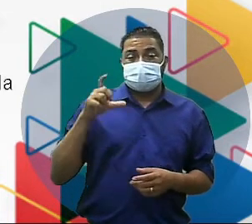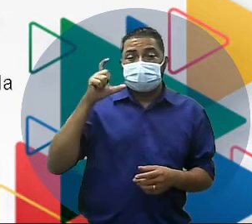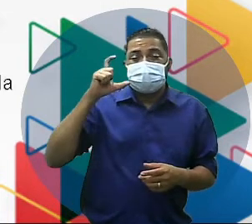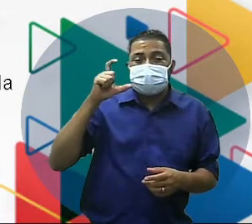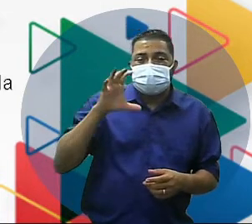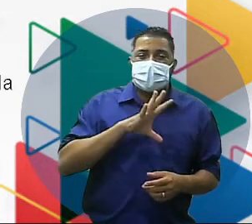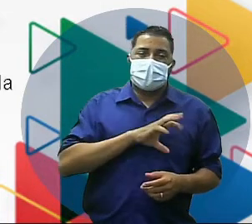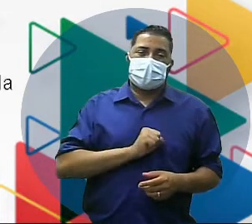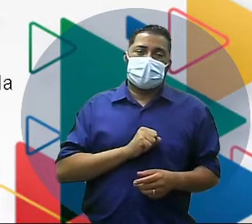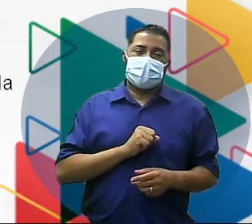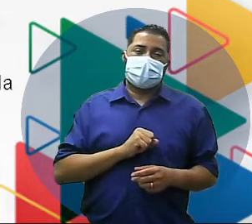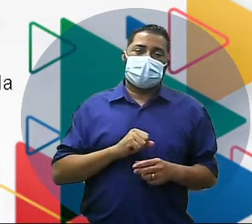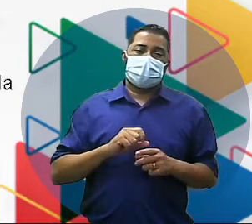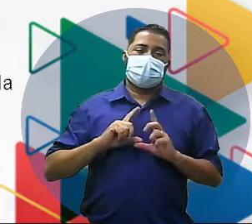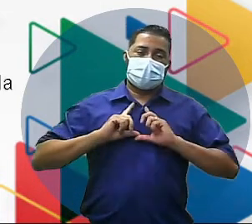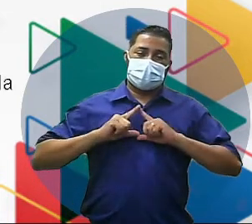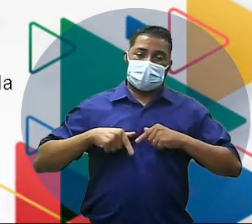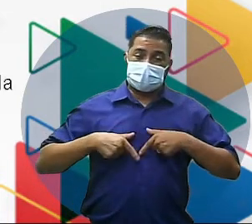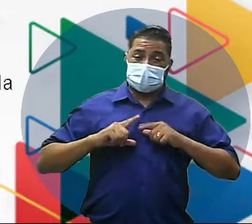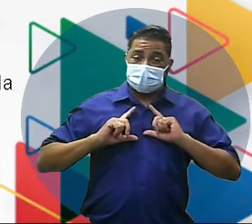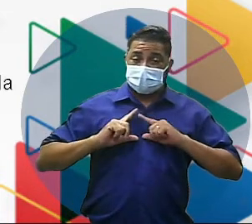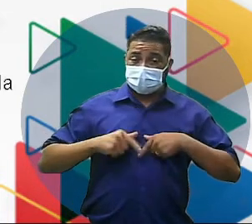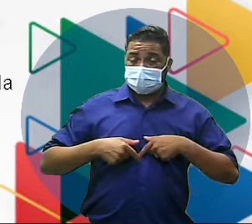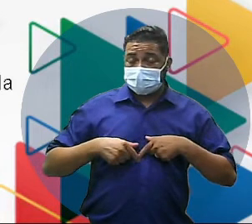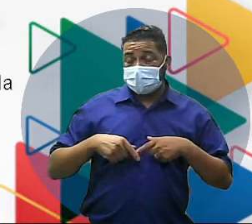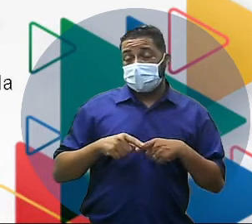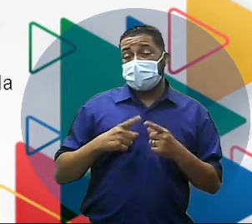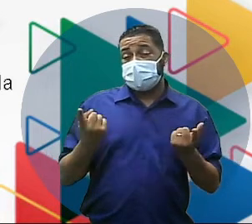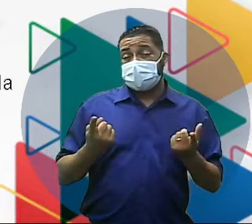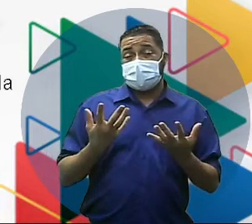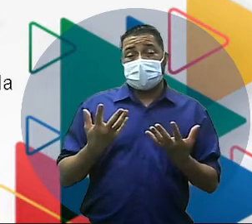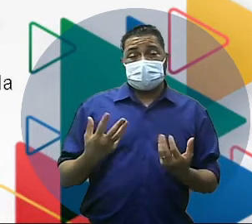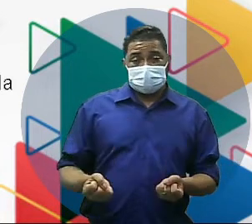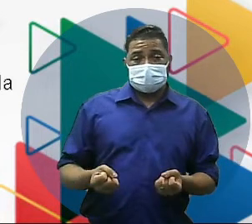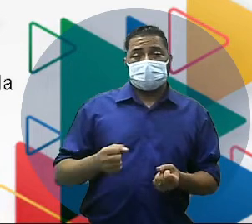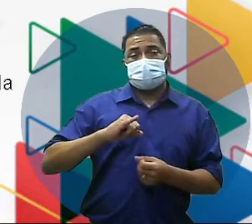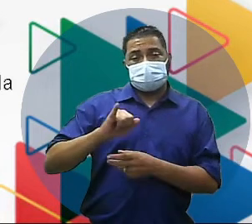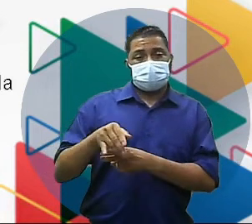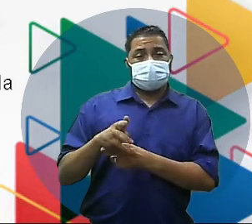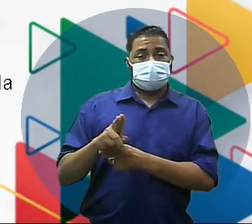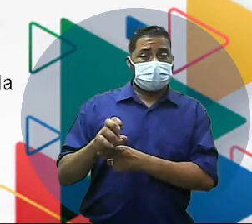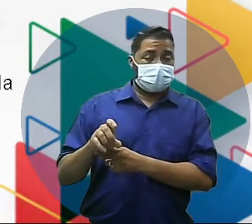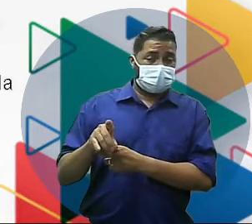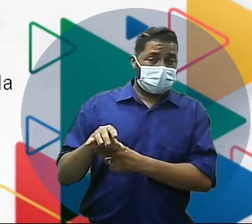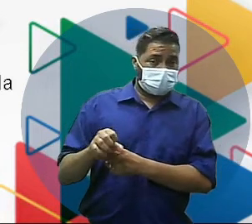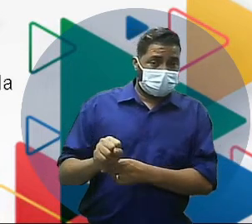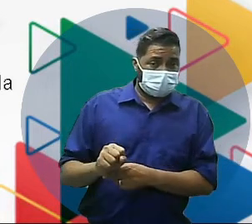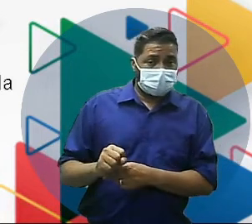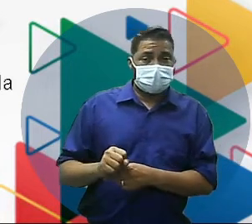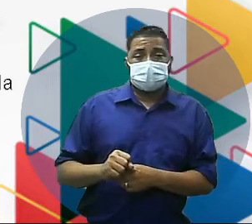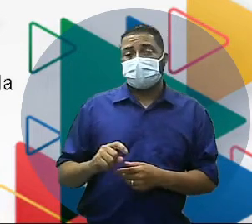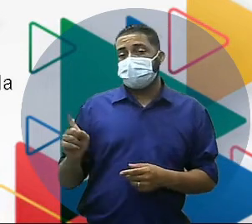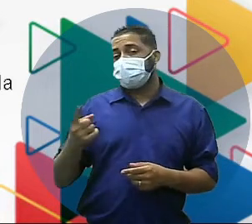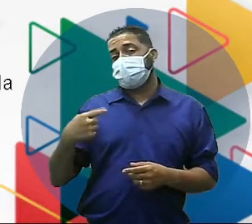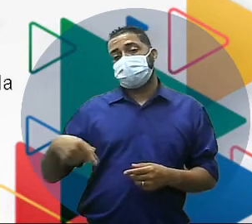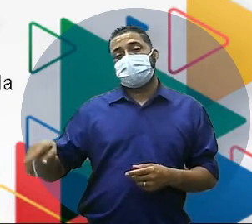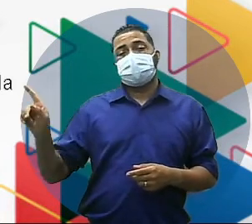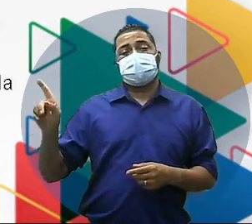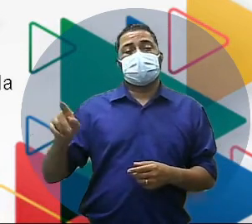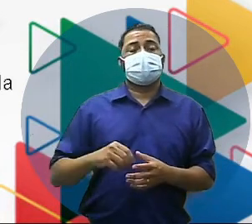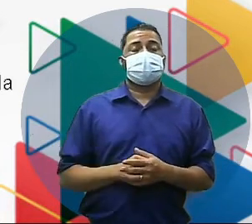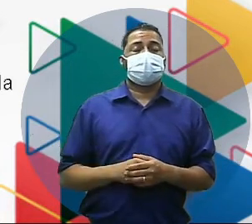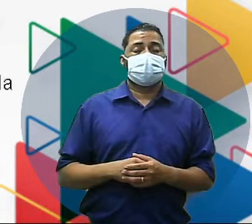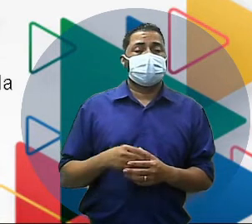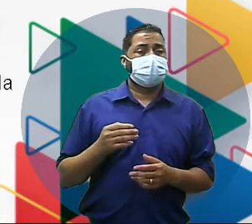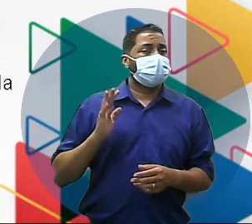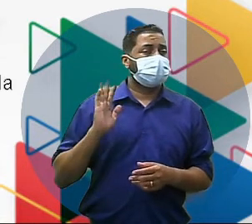mas eles aceitam a contragosto que os judeus israelenses não vão sair de lá. Olha,